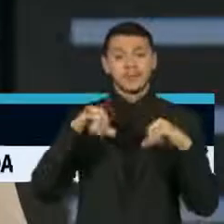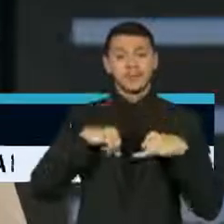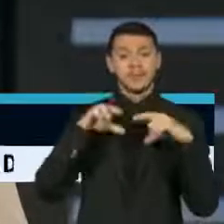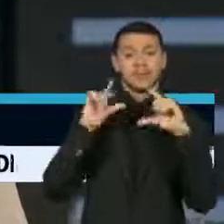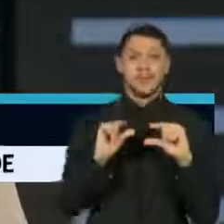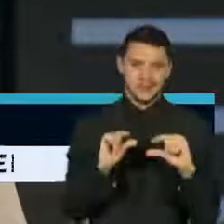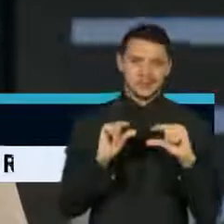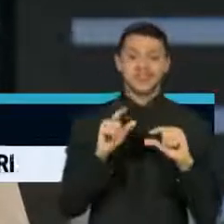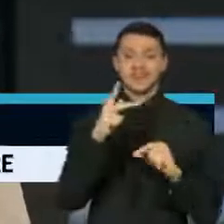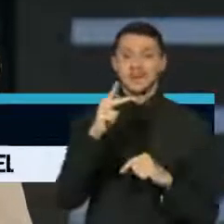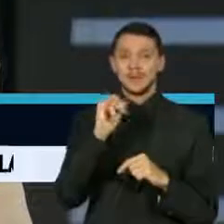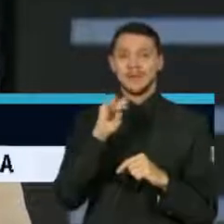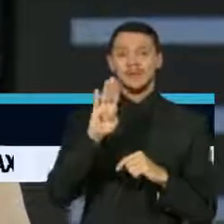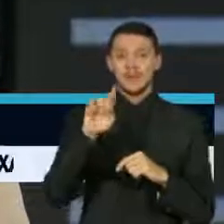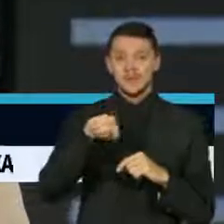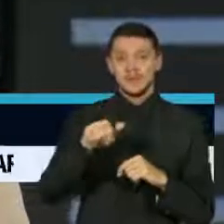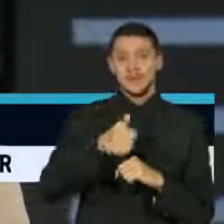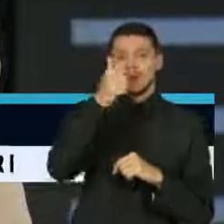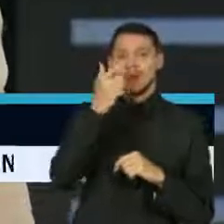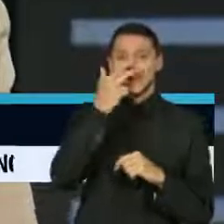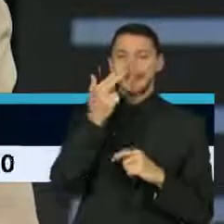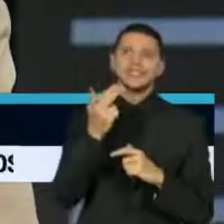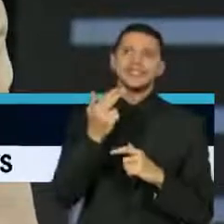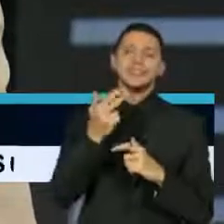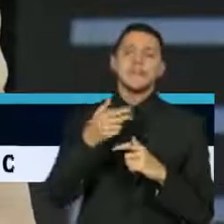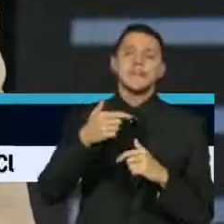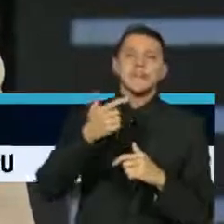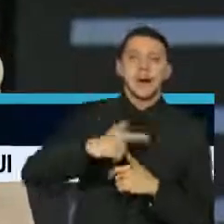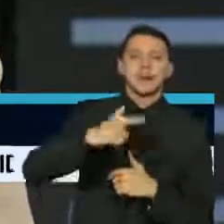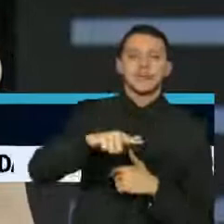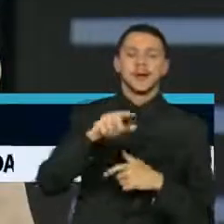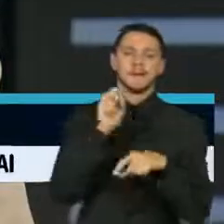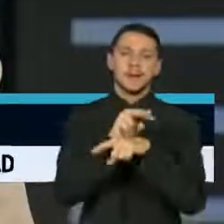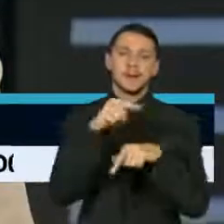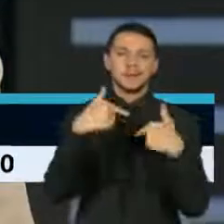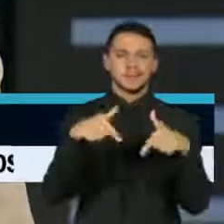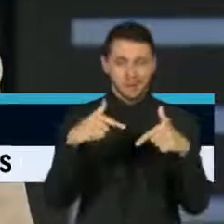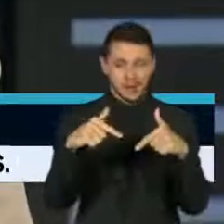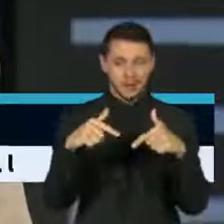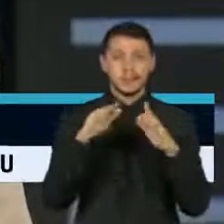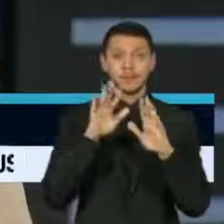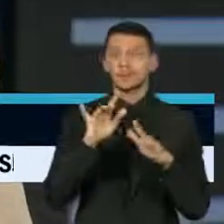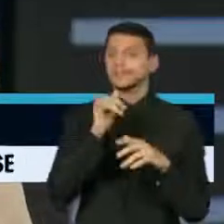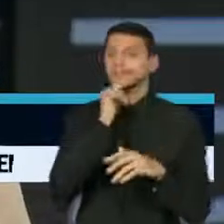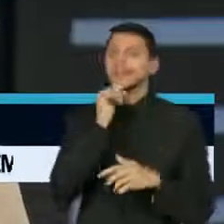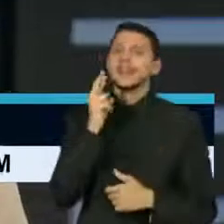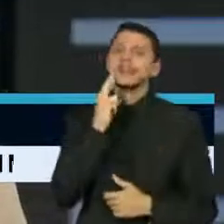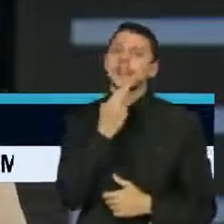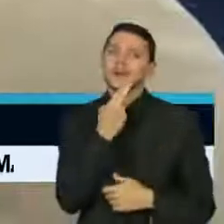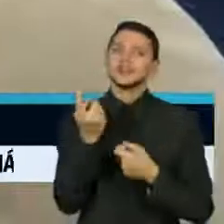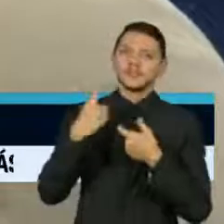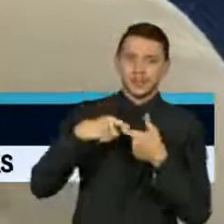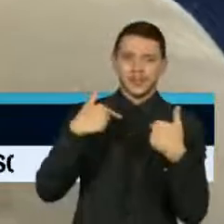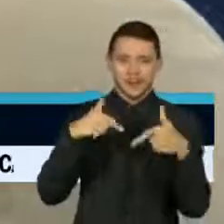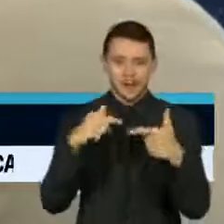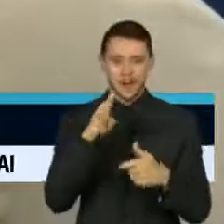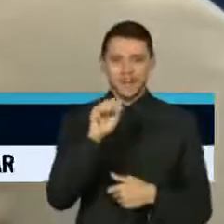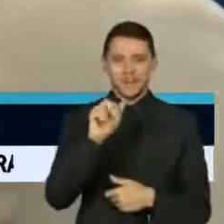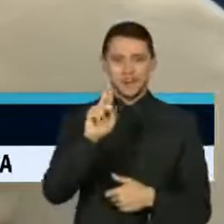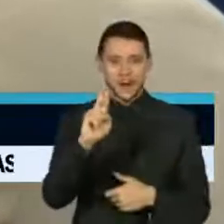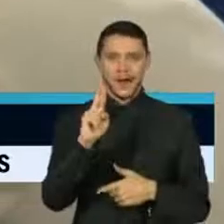setores acabam puxando um pouco a empregabilidade Agora você vai ter uma retomada de serviço de restaurante bares